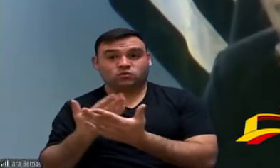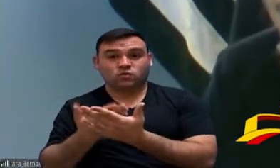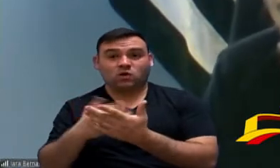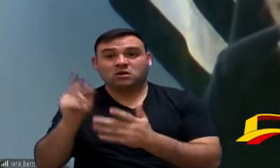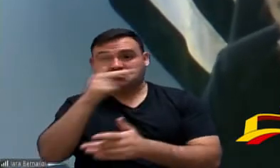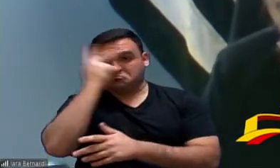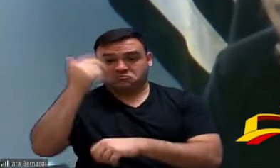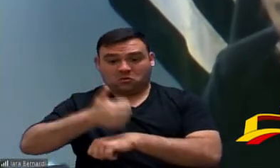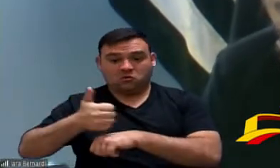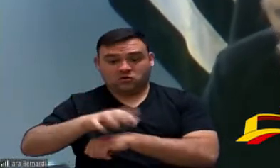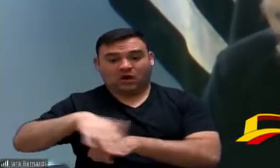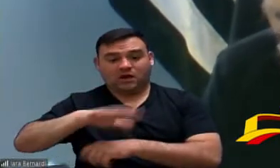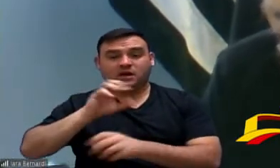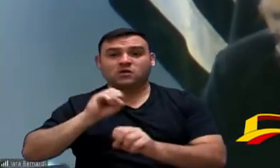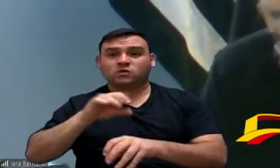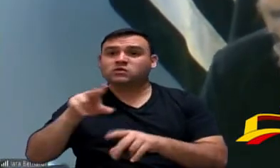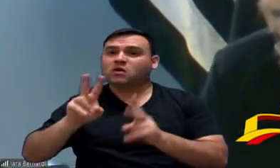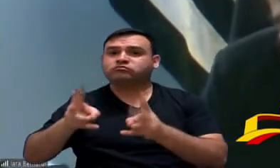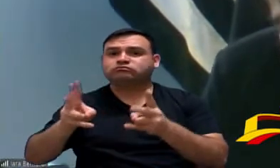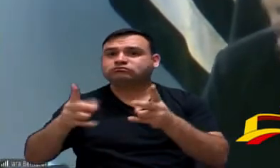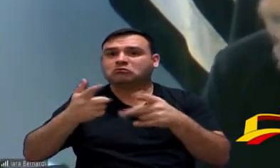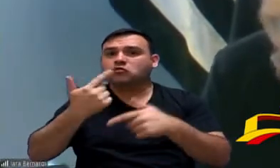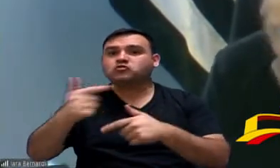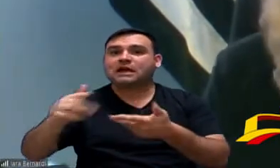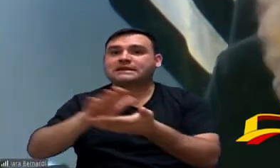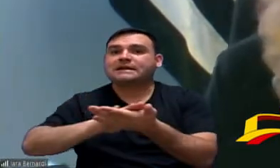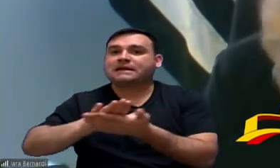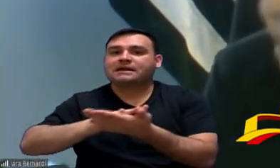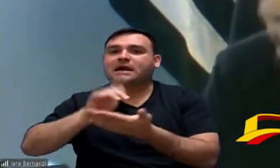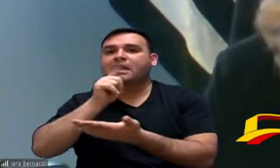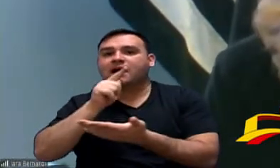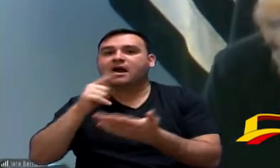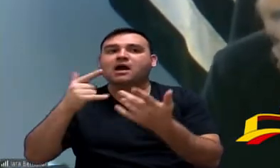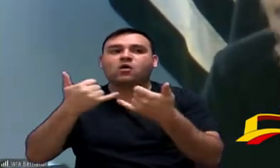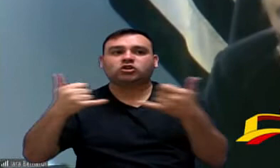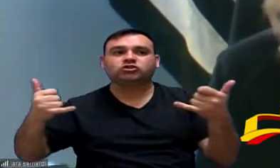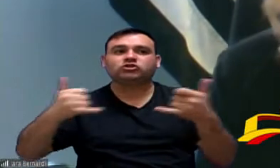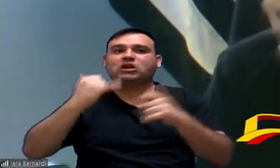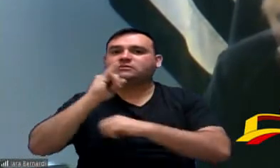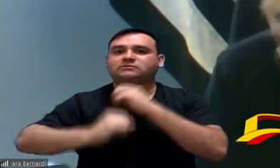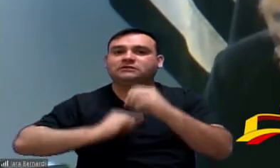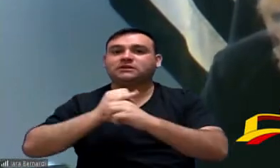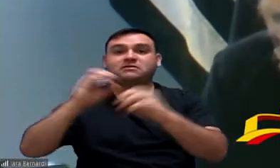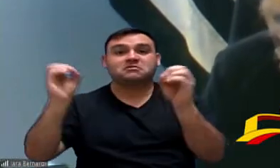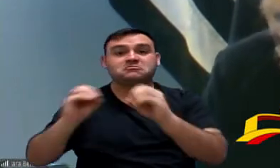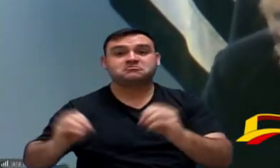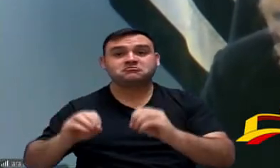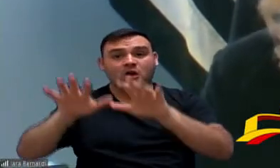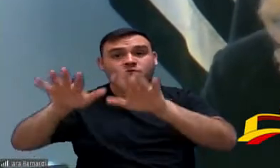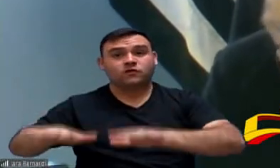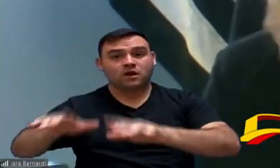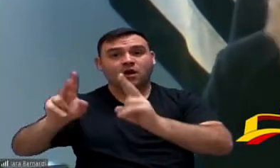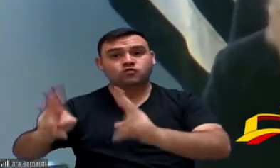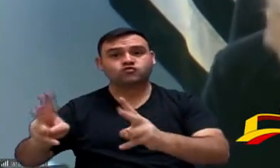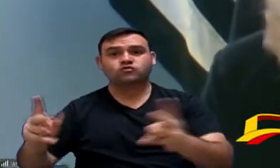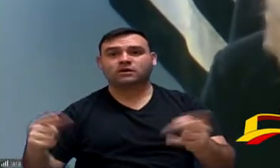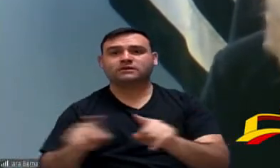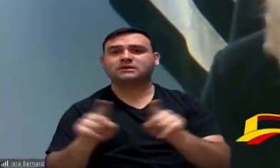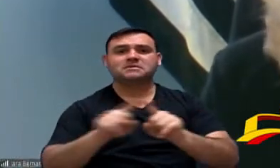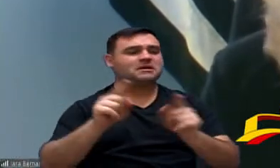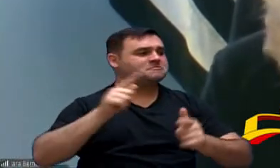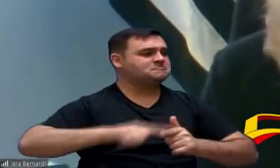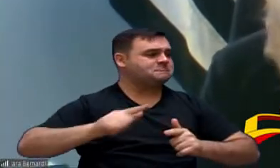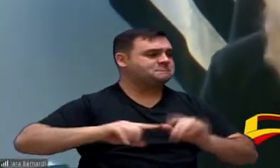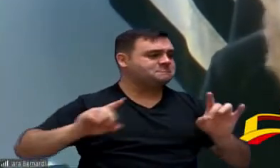lá, sem as condições básicas de água e energia para o funcionamento. E nenhuma solução à